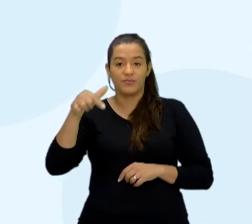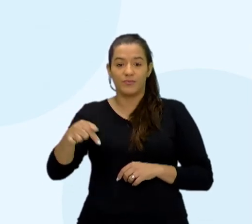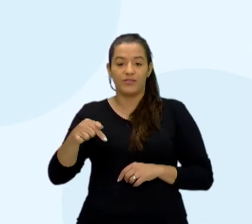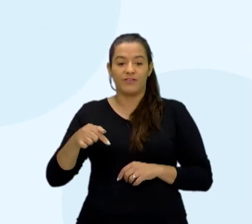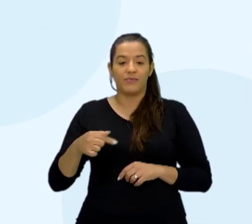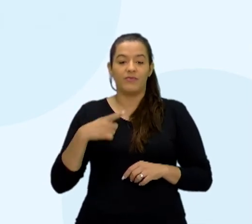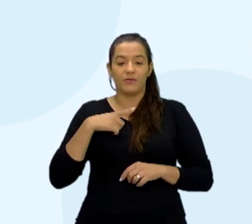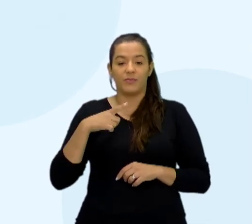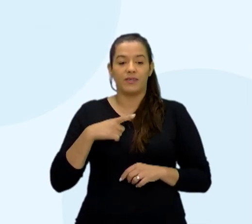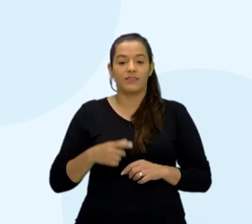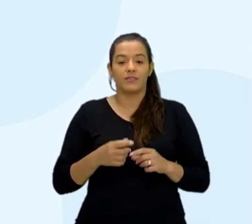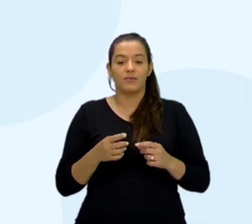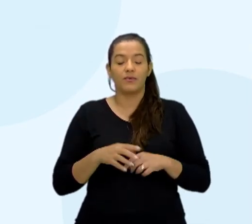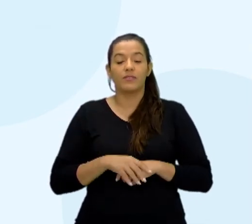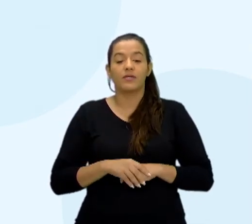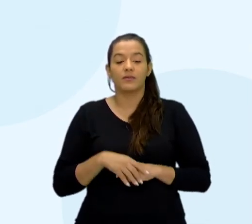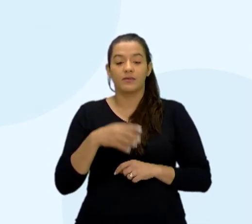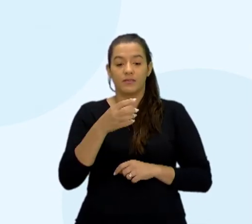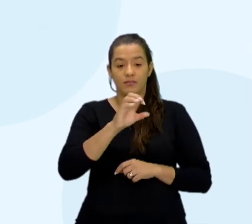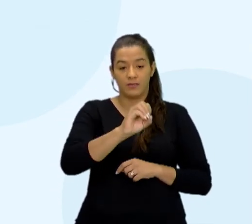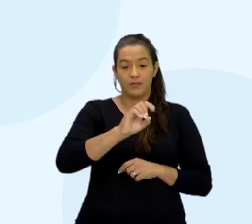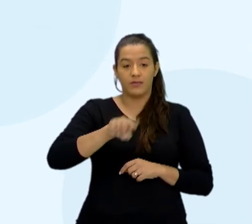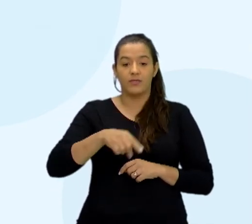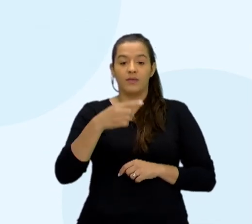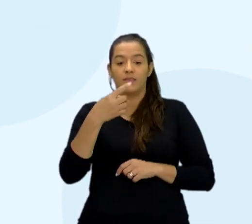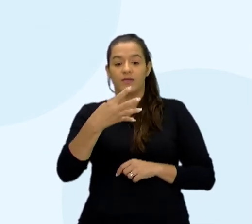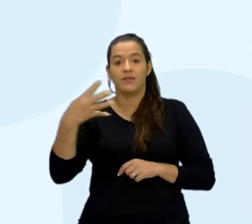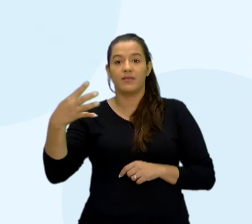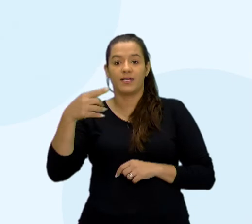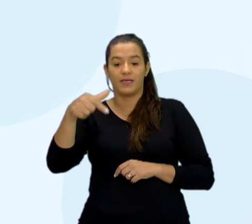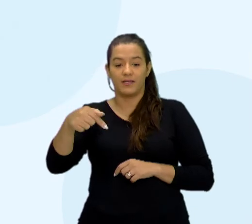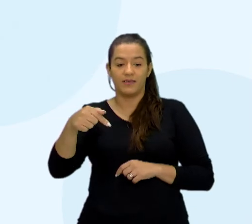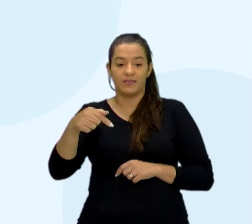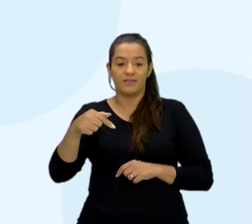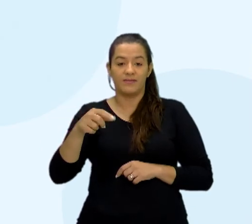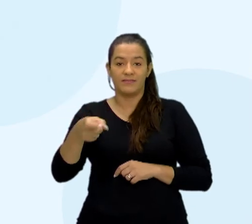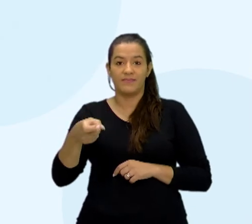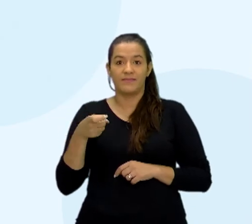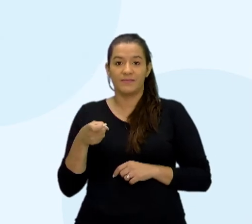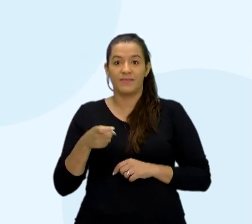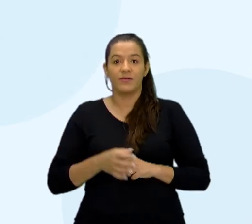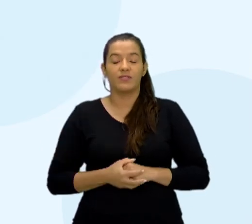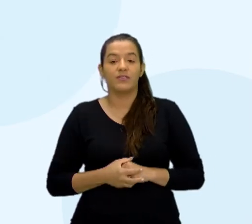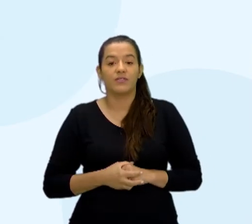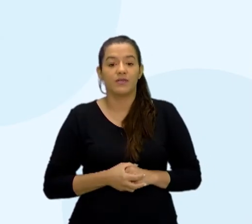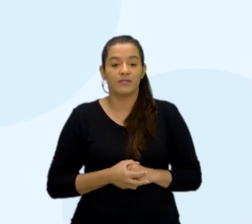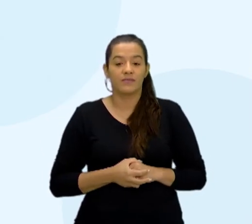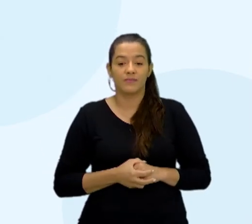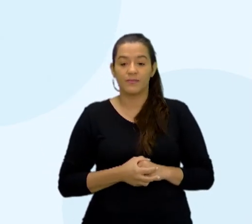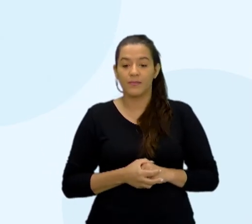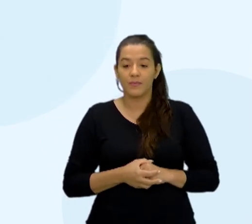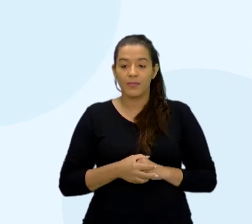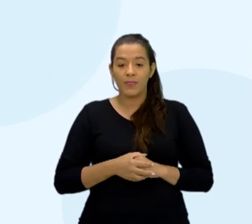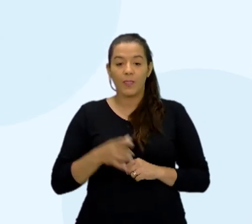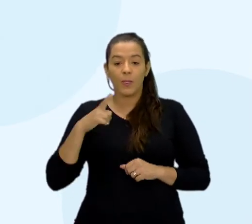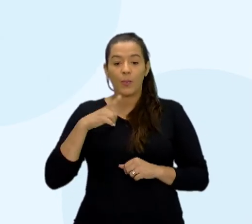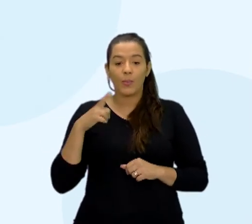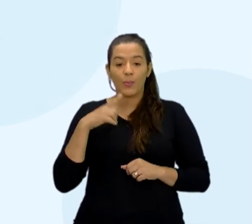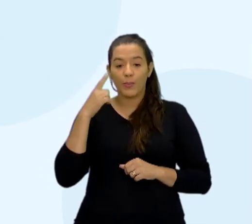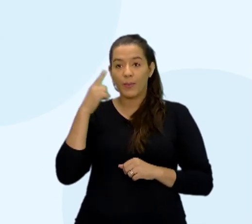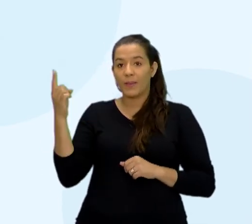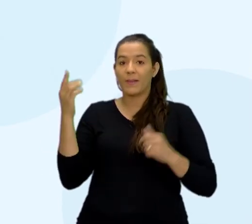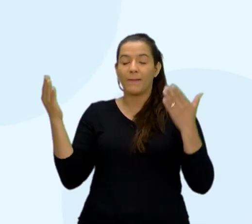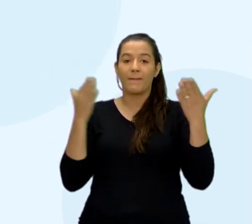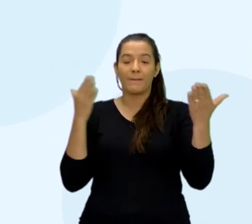0,447, ou seja, 447 milésimos. Ah, mas 447 milésimos para ficar comparando, né, tendo